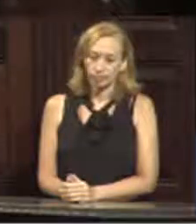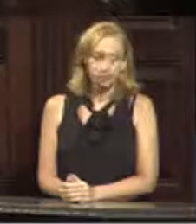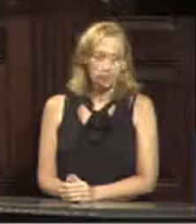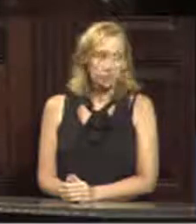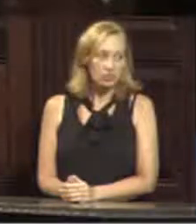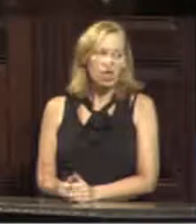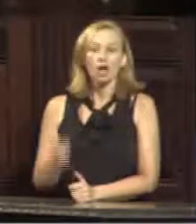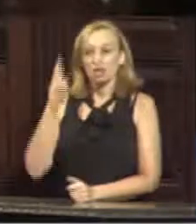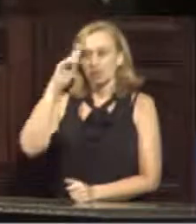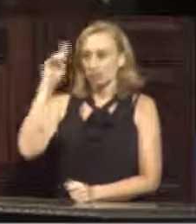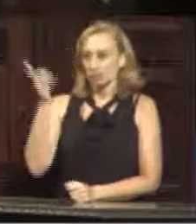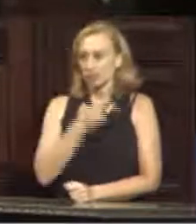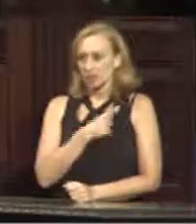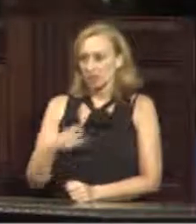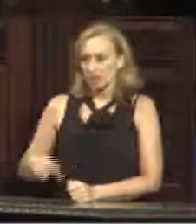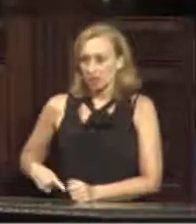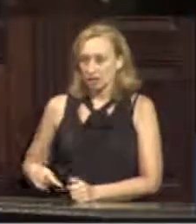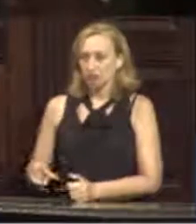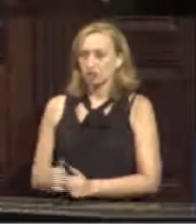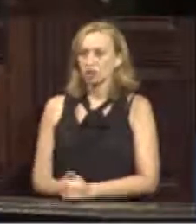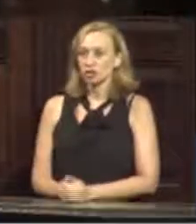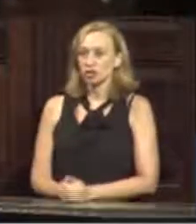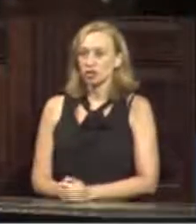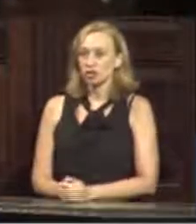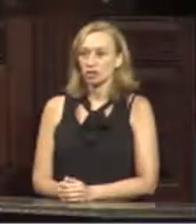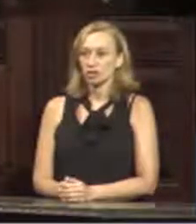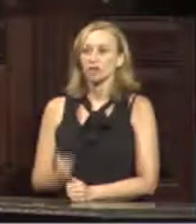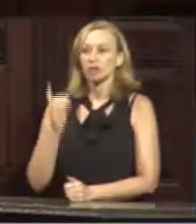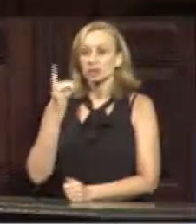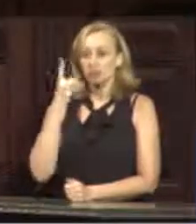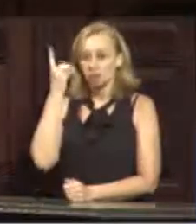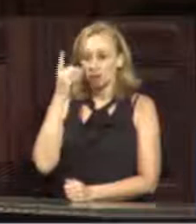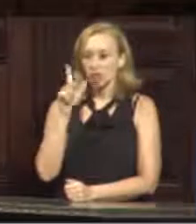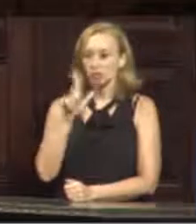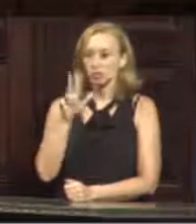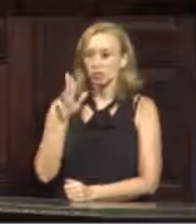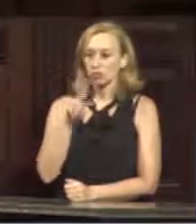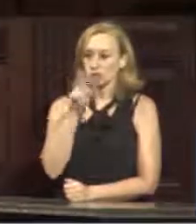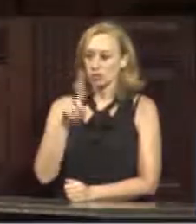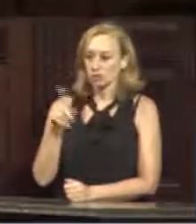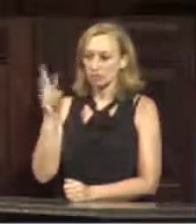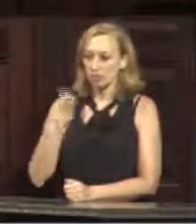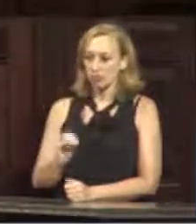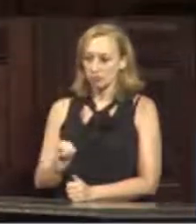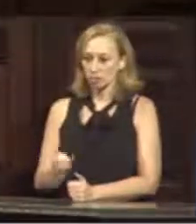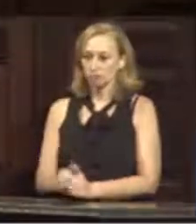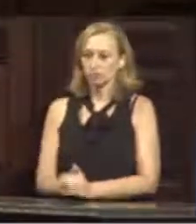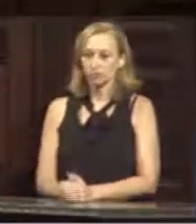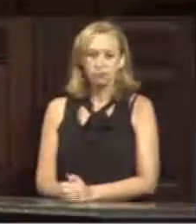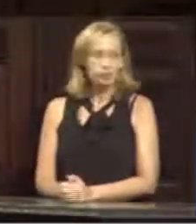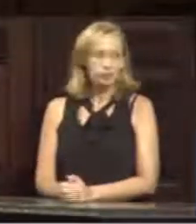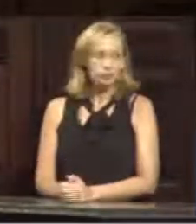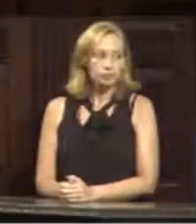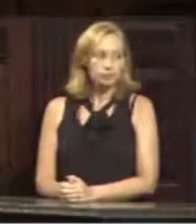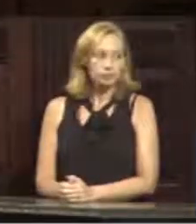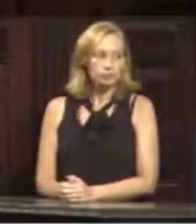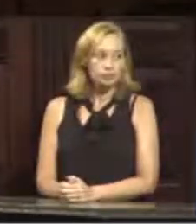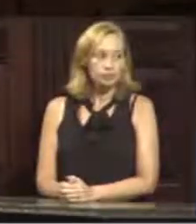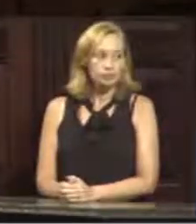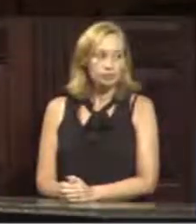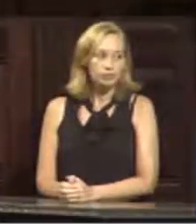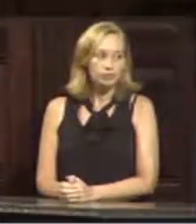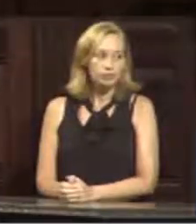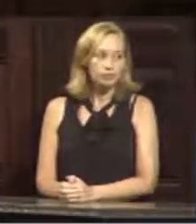Senhora Presidente, senhores deputados Paulo Ramos e Carlos Osório, vou tentar me ater